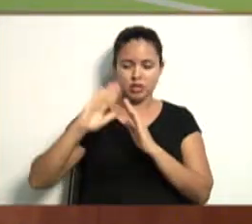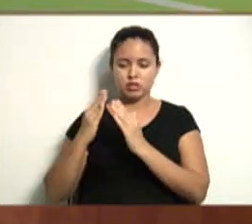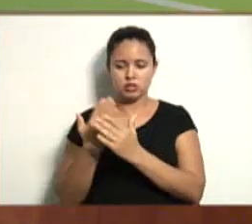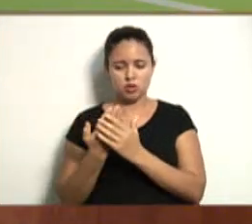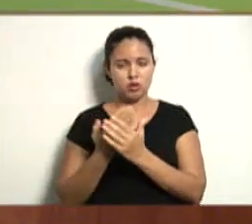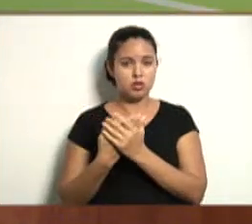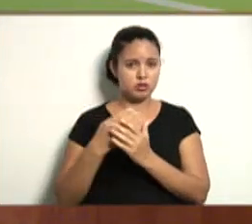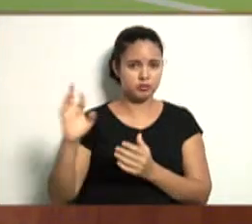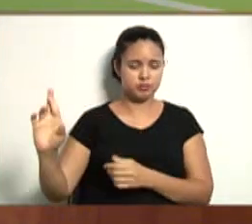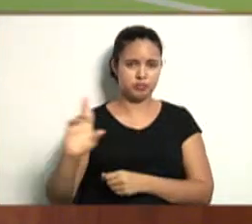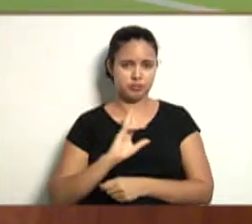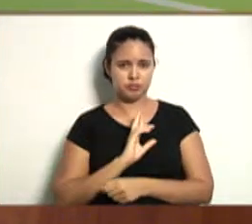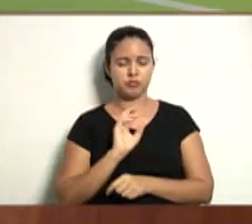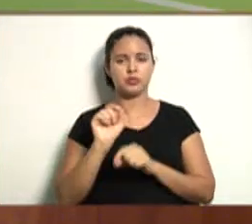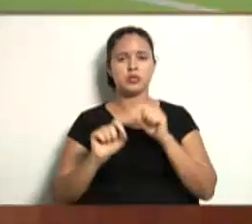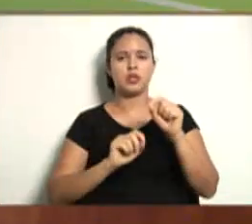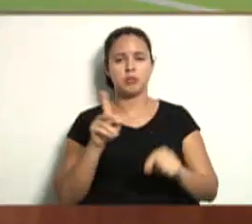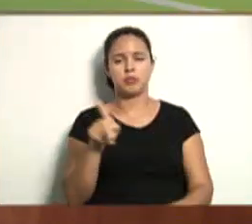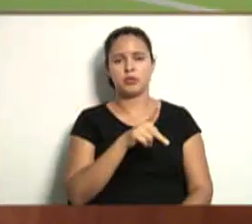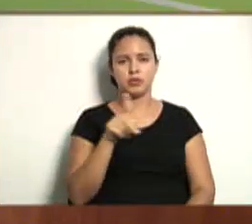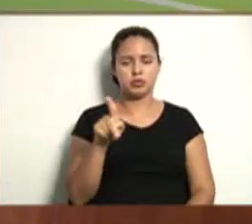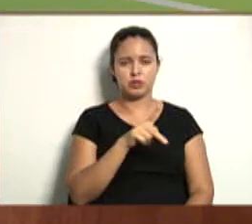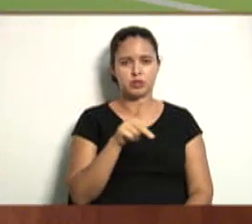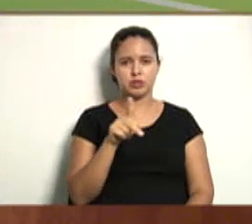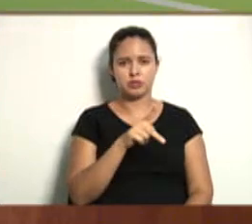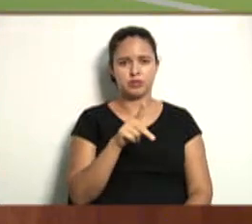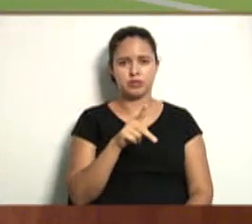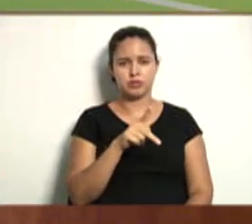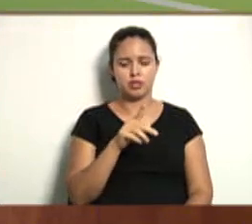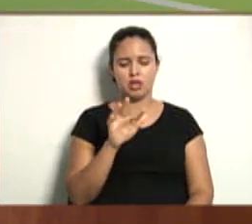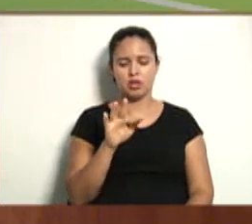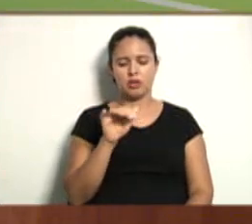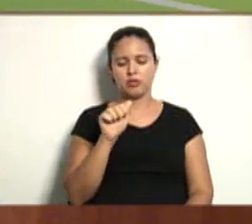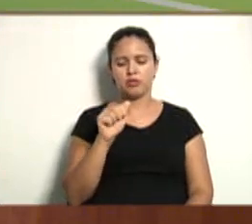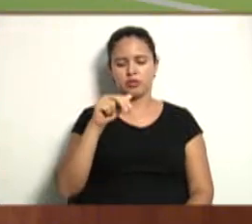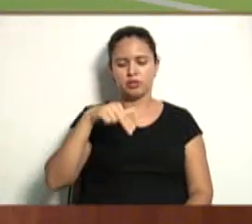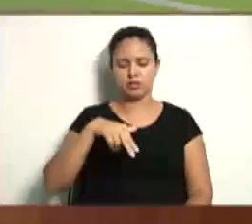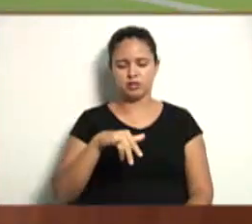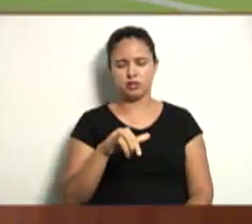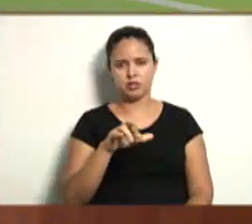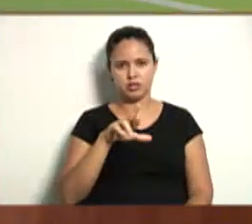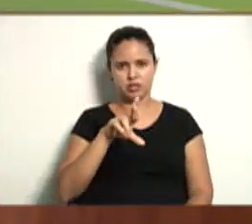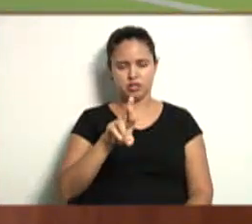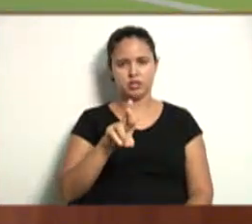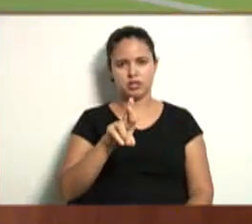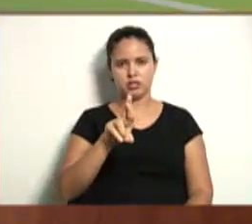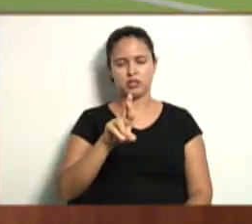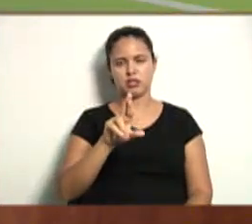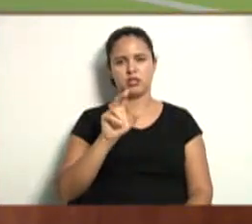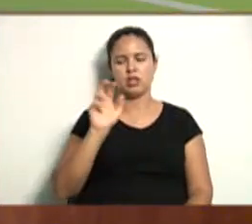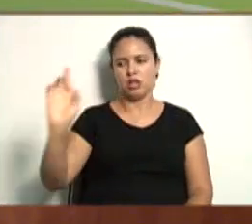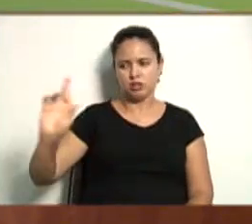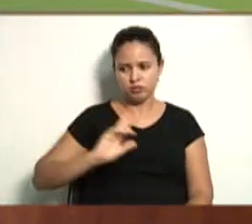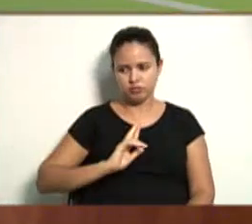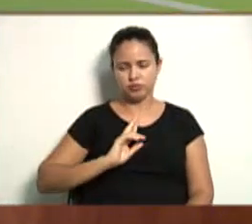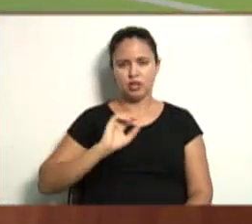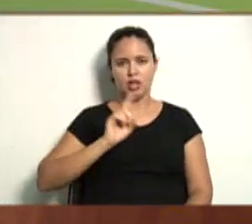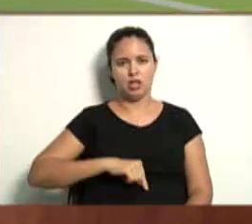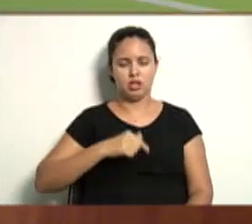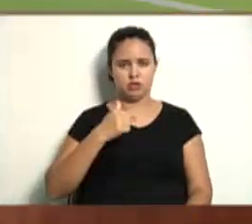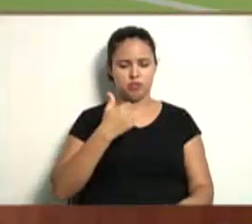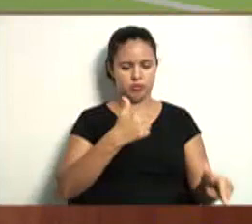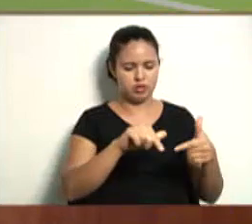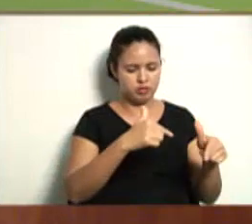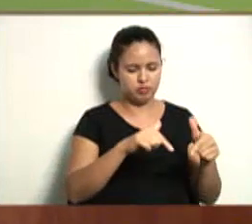seguinte resposta da professora, a professora Fanny Félix postou aqui para nós. É a